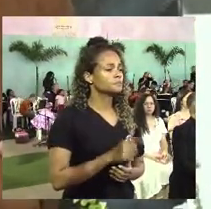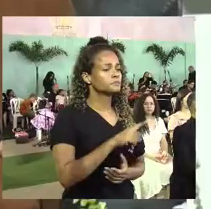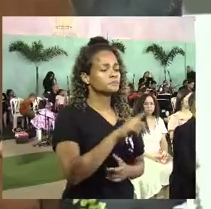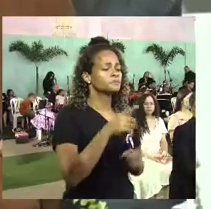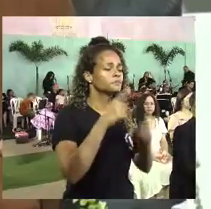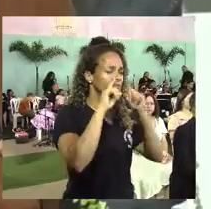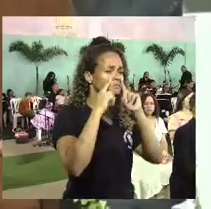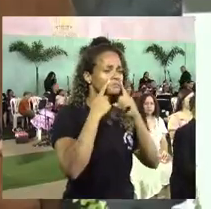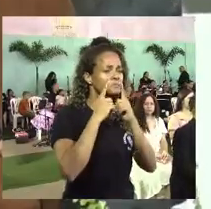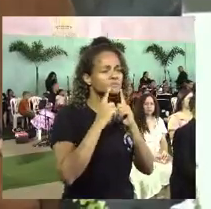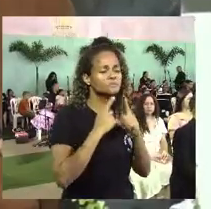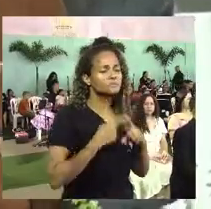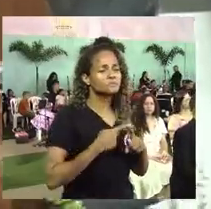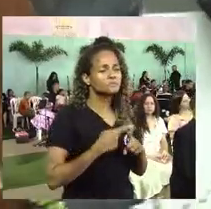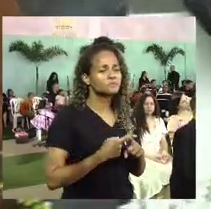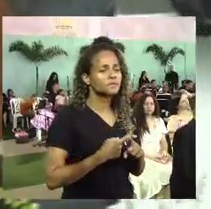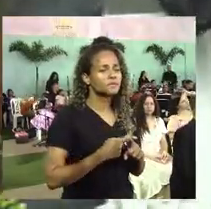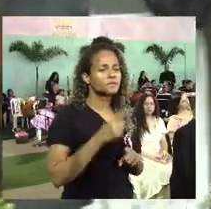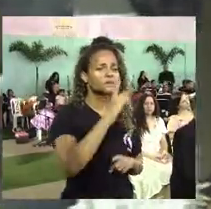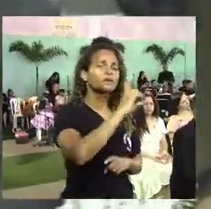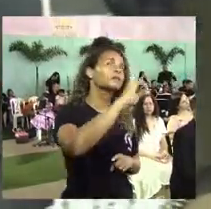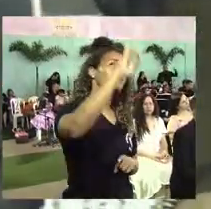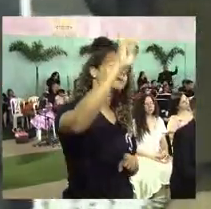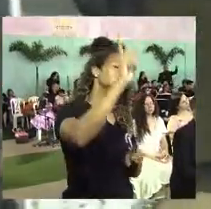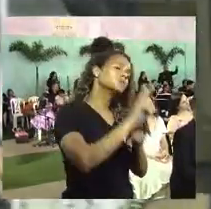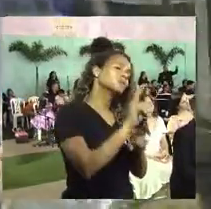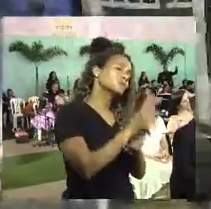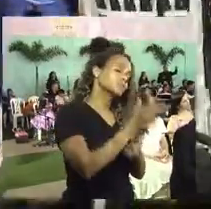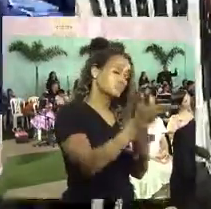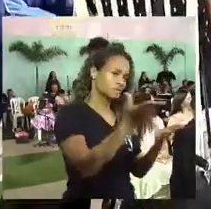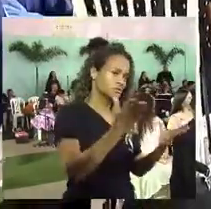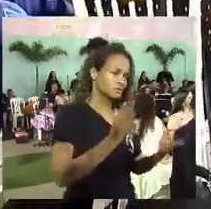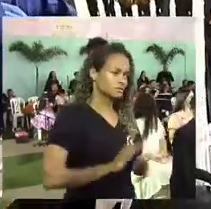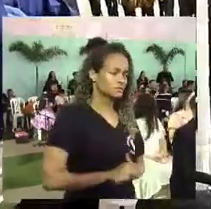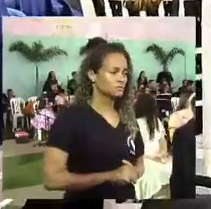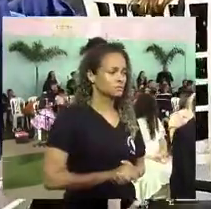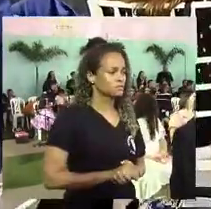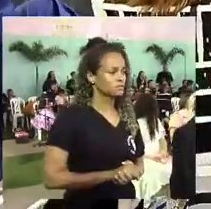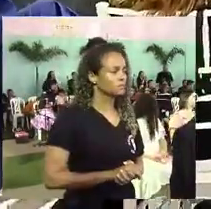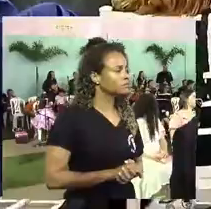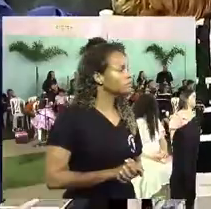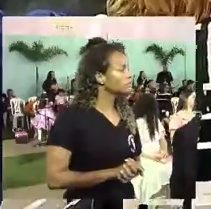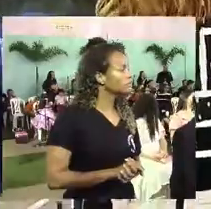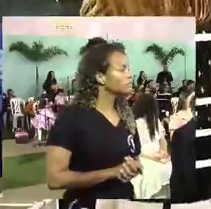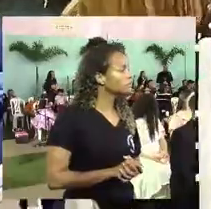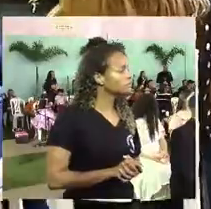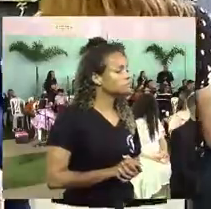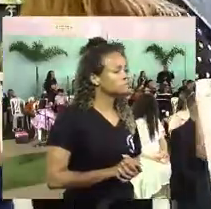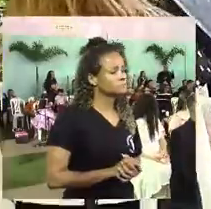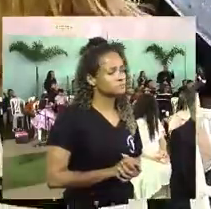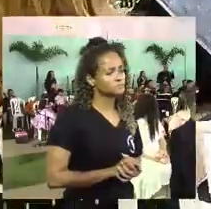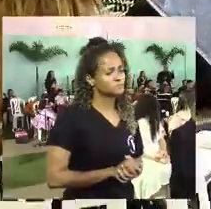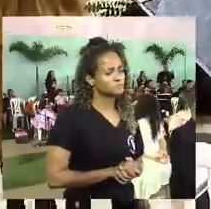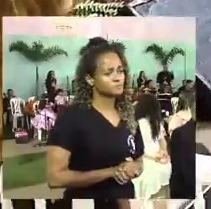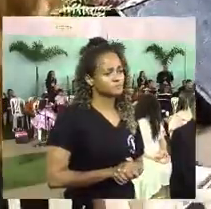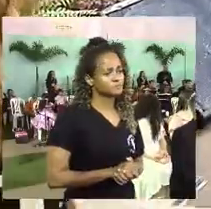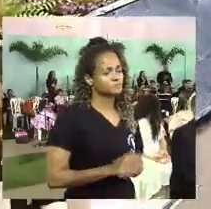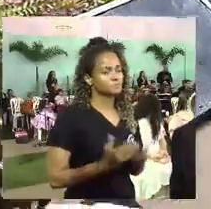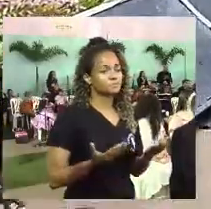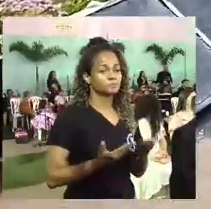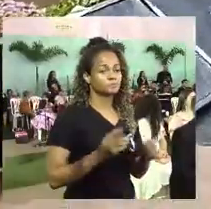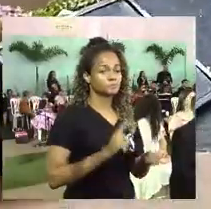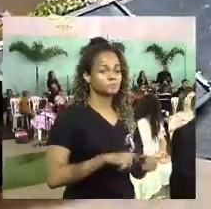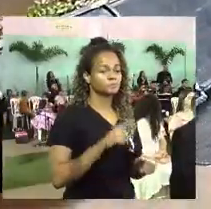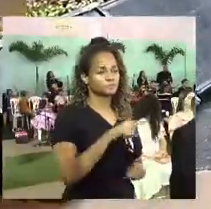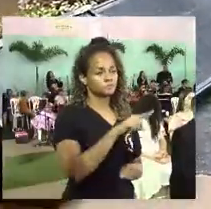se você tem um Deus que cuidar de você por favor tá chorando é a glória é a hora de